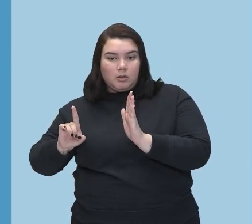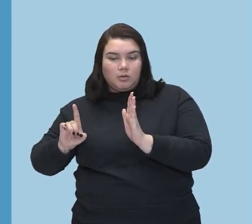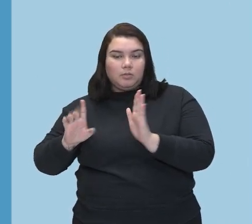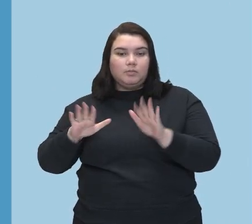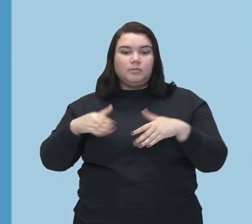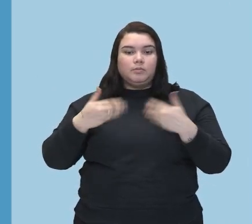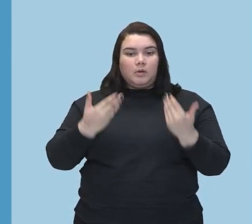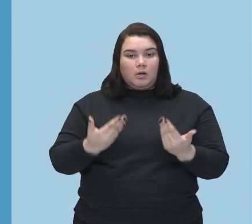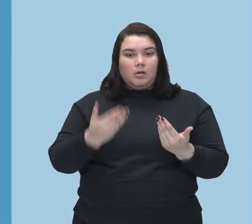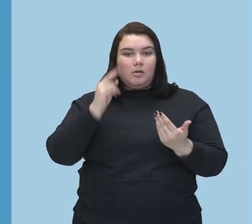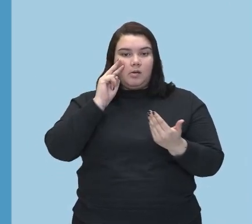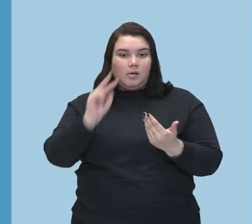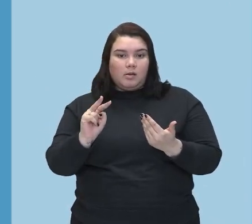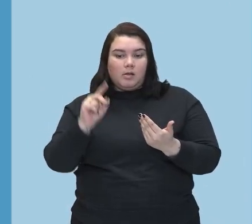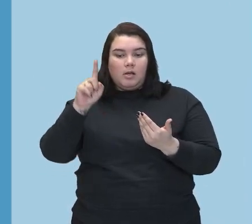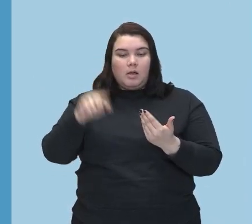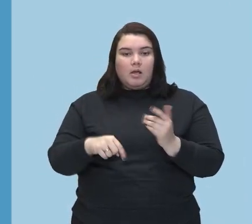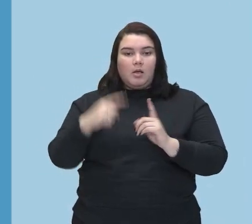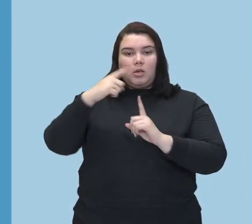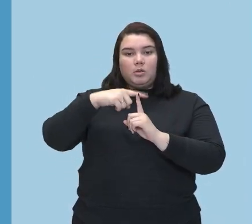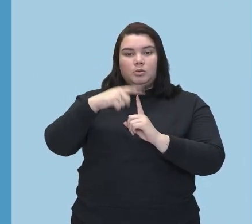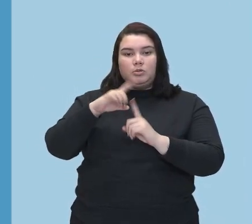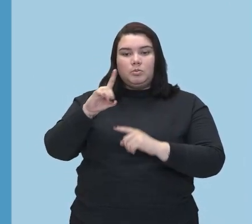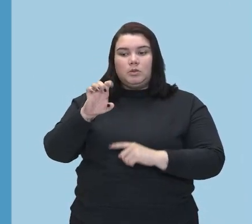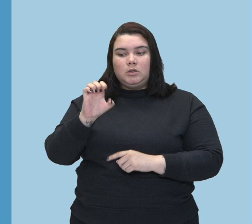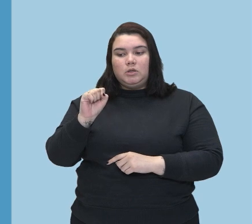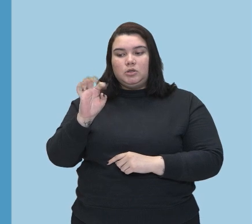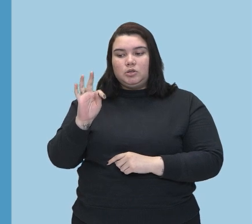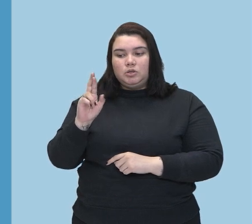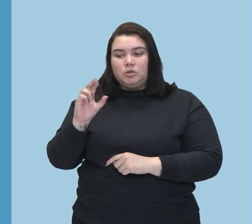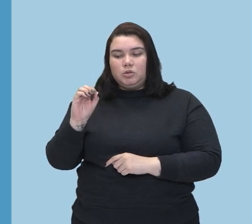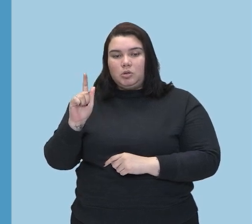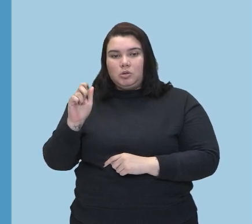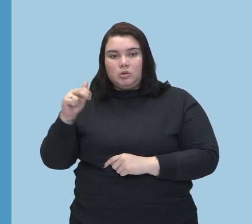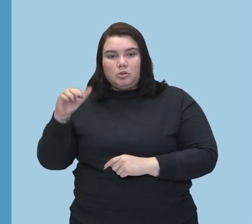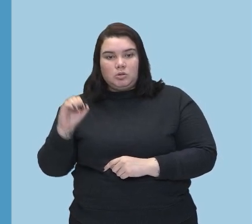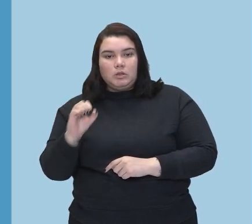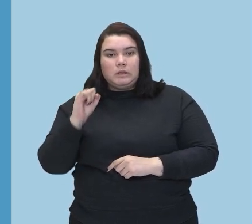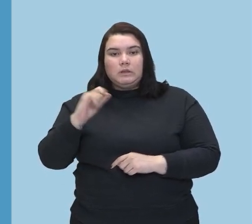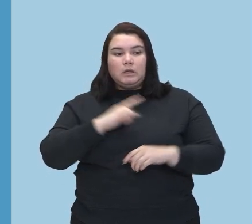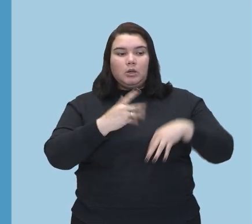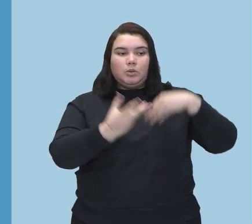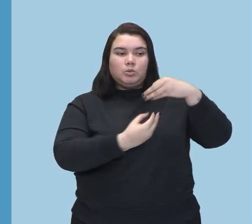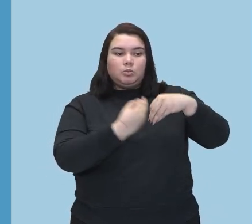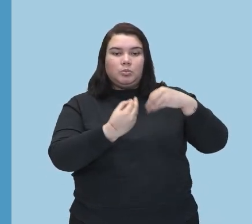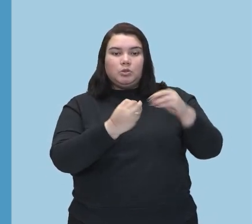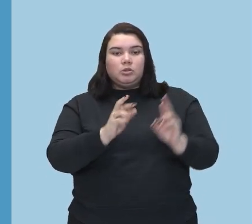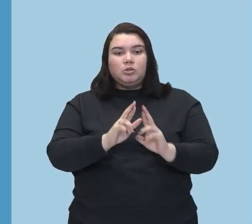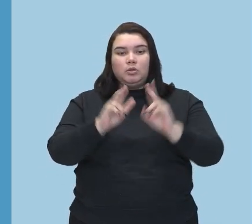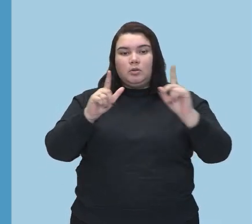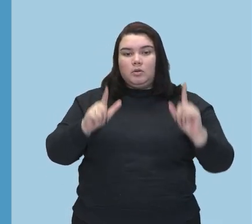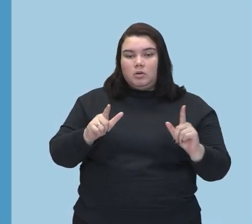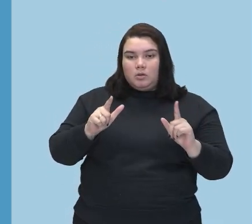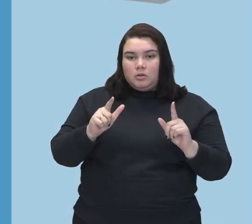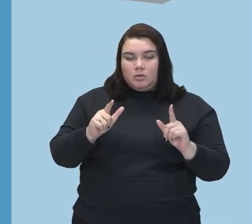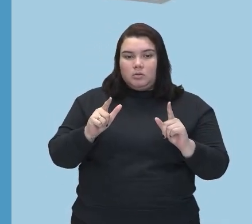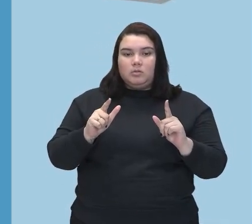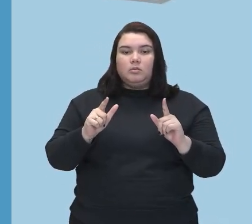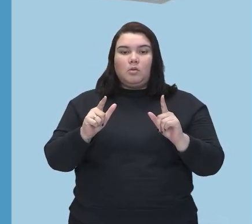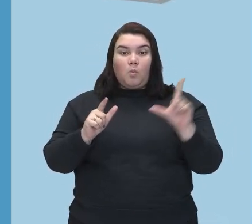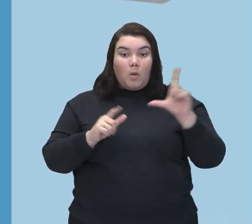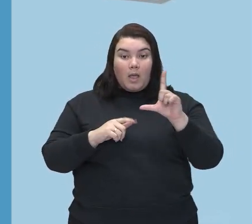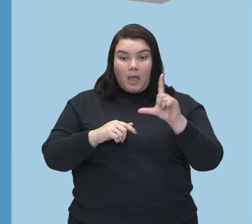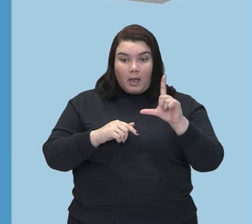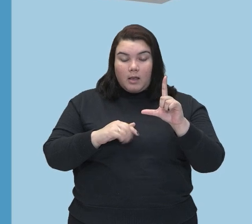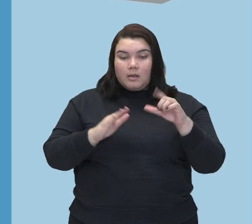que era o ácido lático destrógeno. Se tem essa substância agora, o ácido lático levógeno, L,